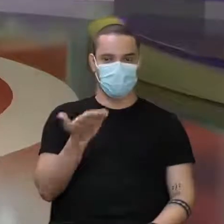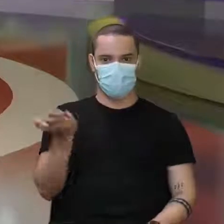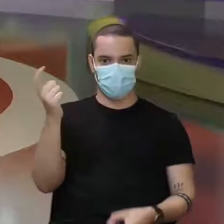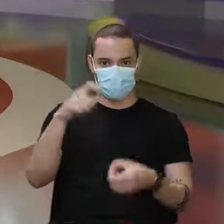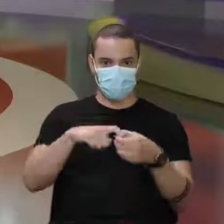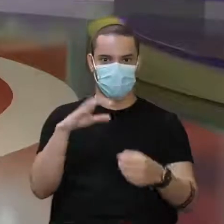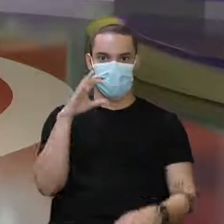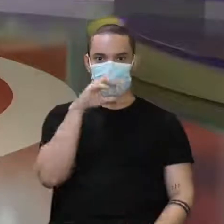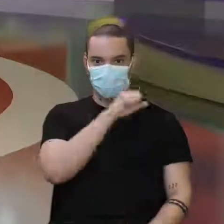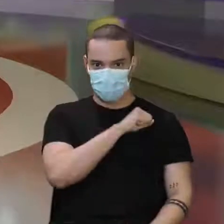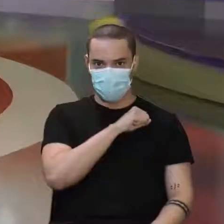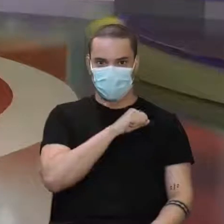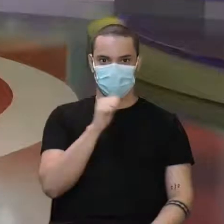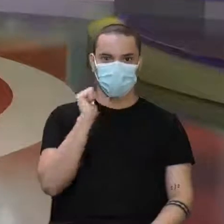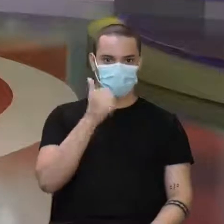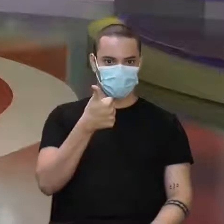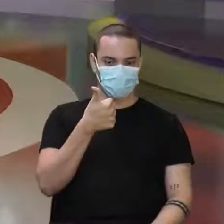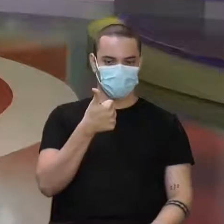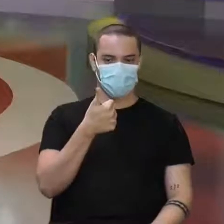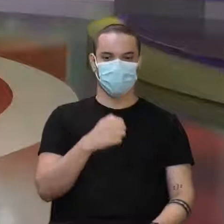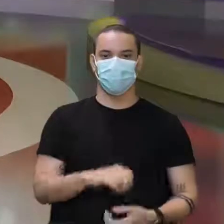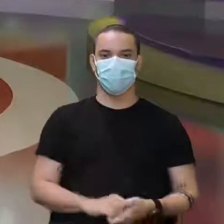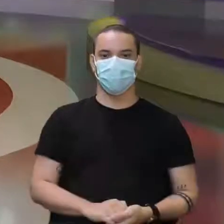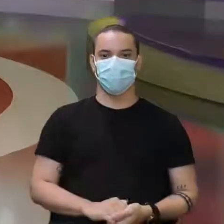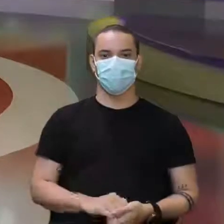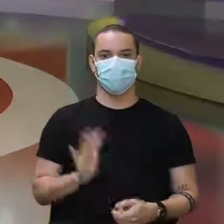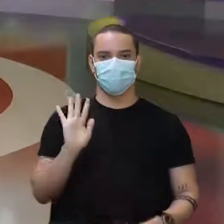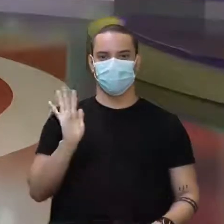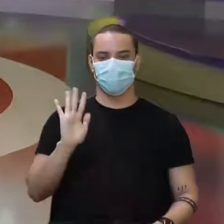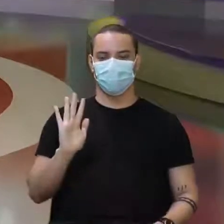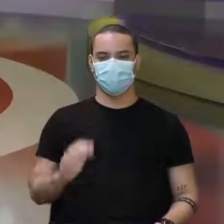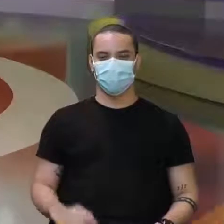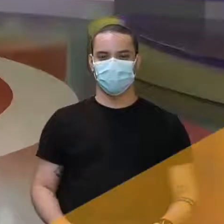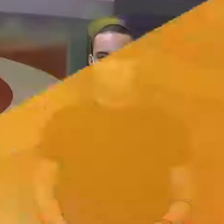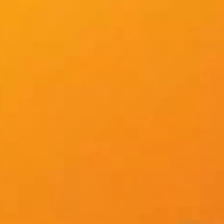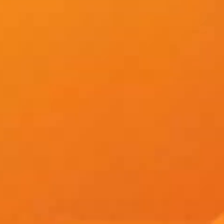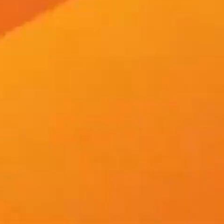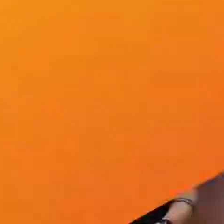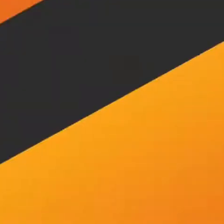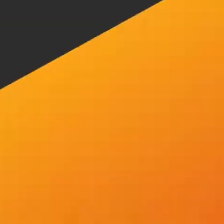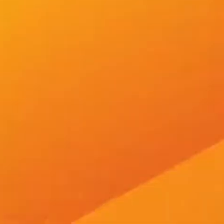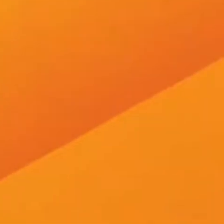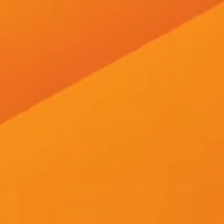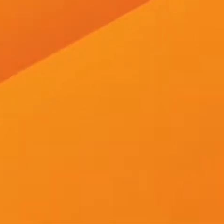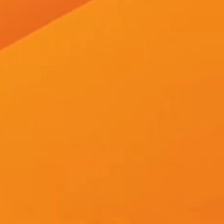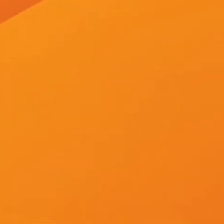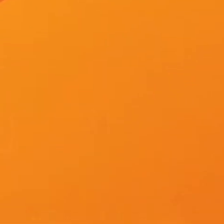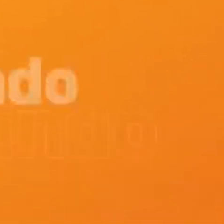já volta para a correção. Be right back. Bye, bye.